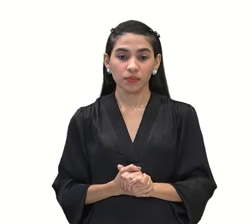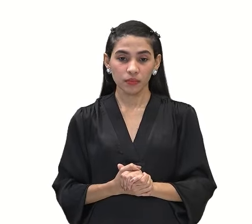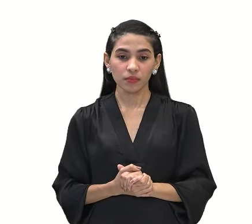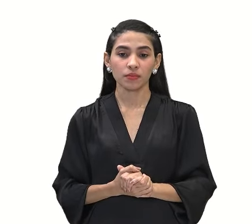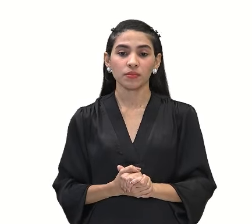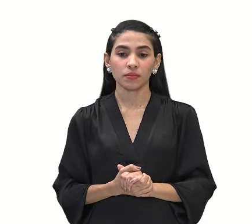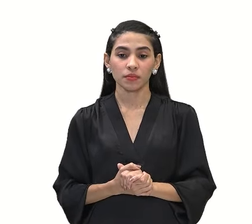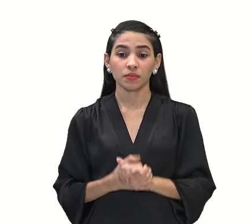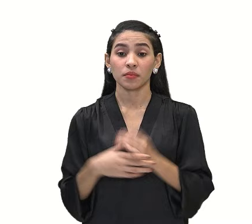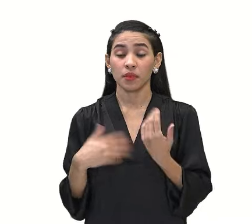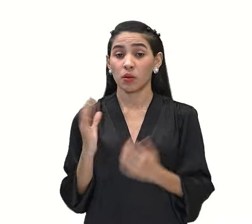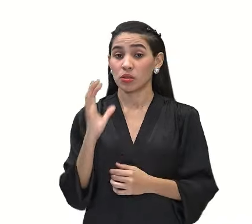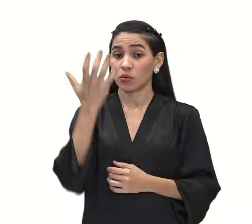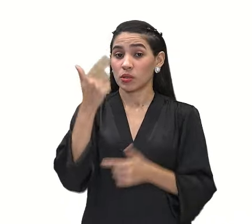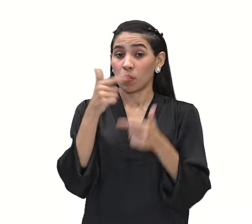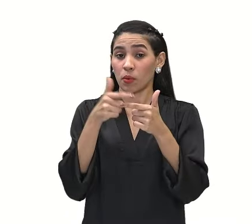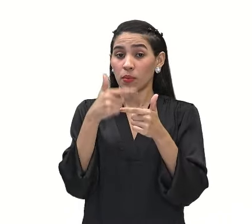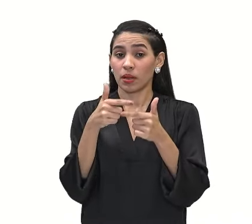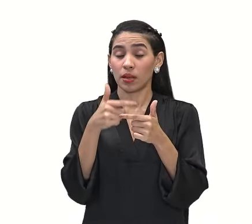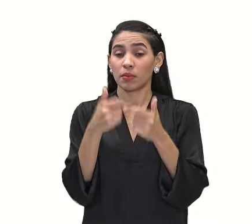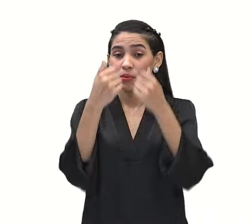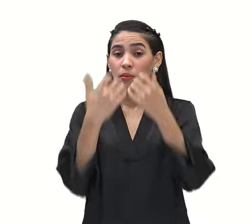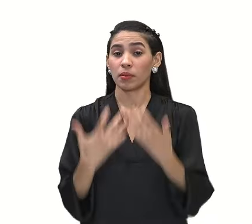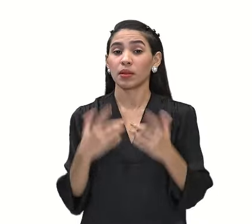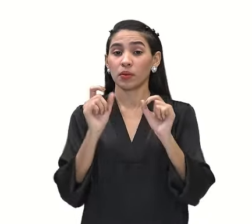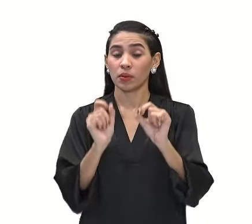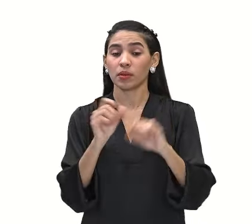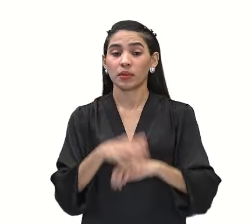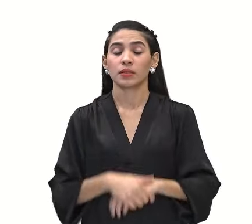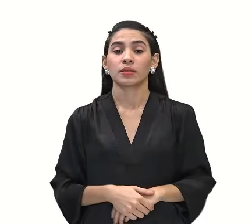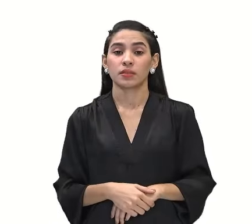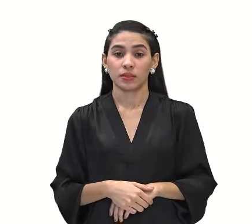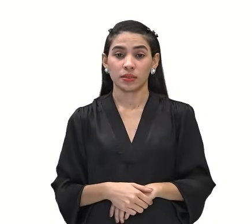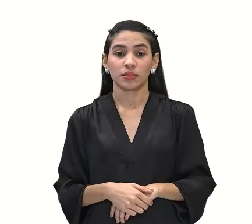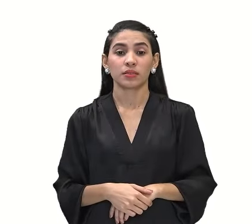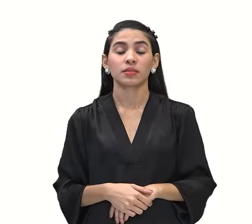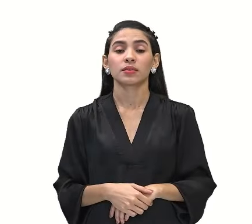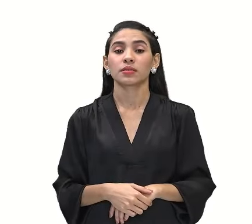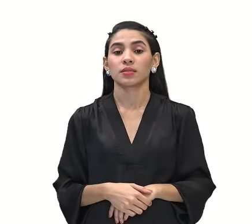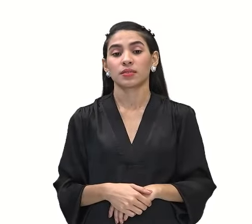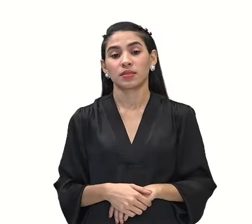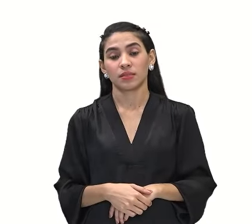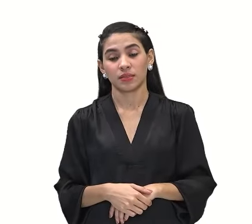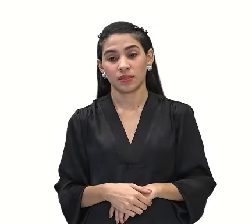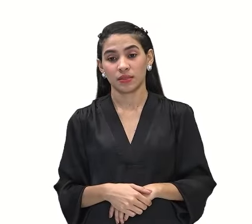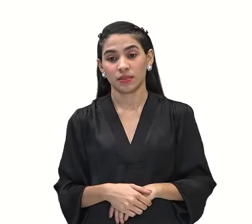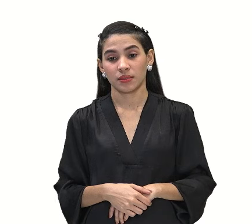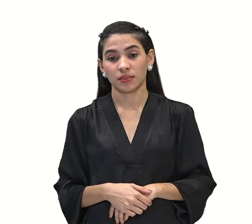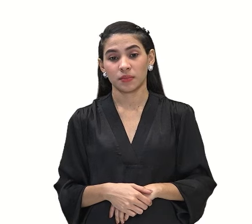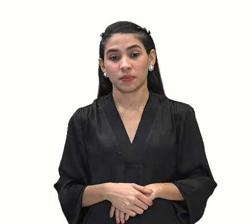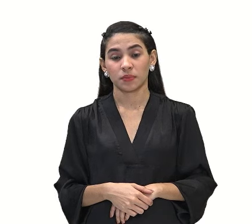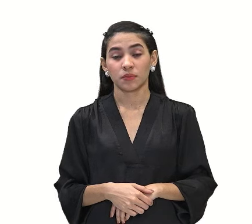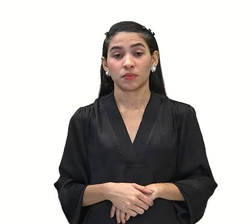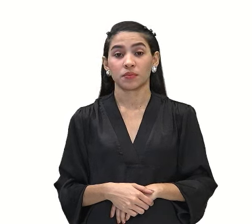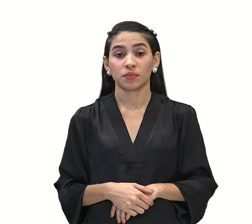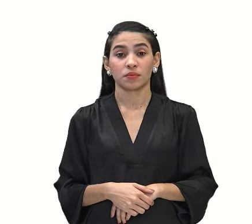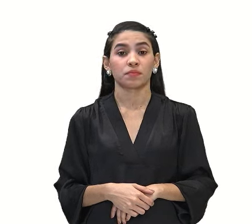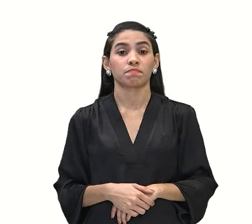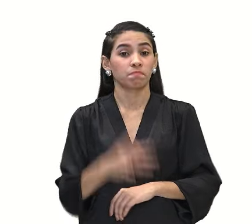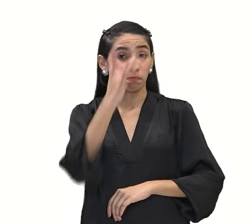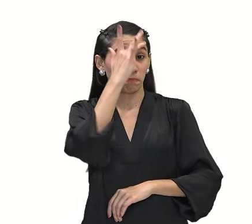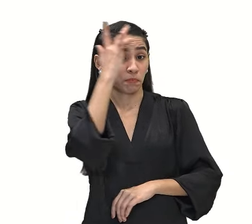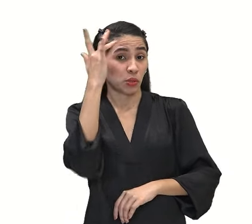nessa nossa situação problema ele diz exatamente o seguinte Olha o que que ele pede um motorista